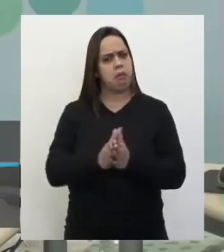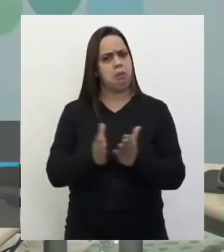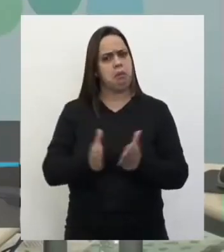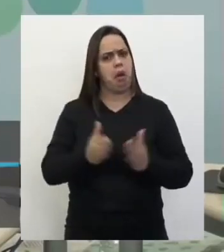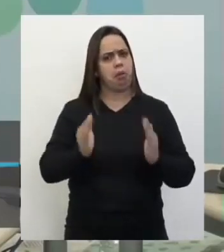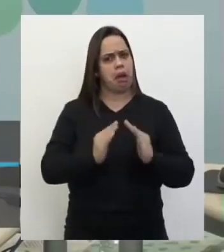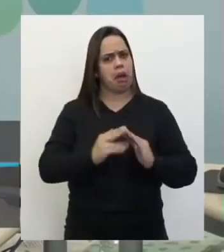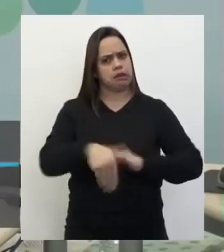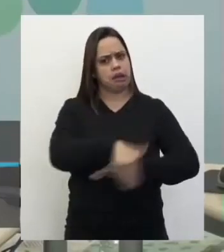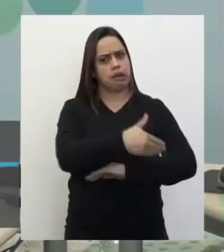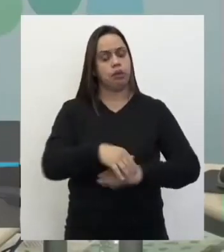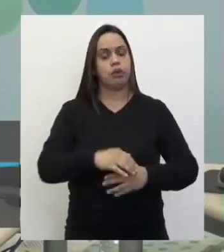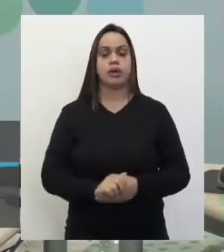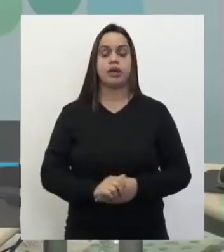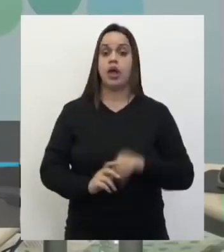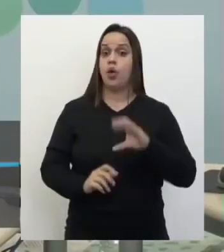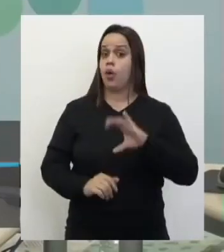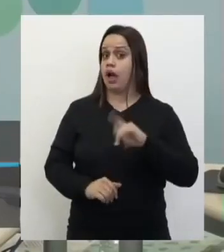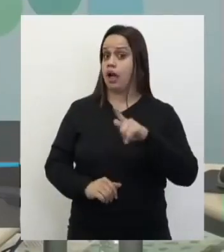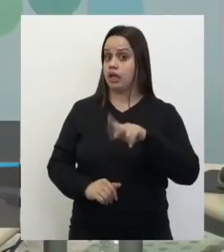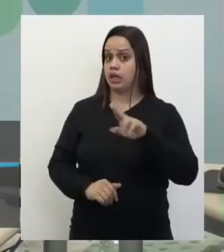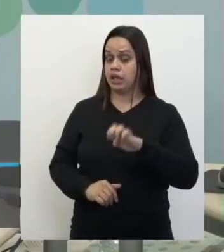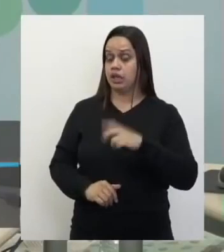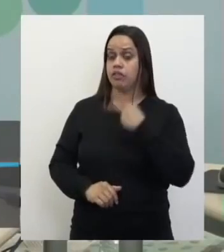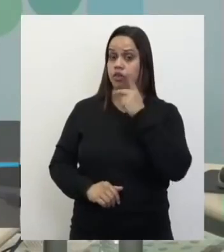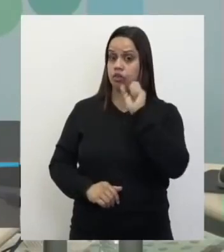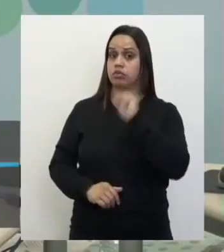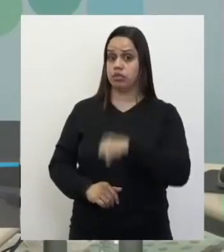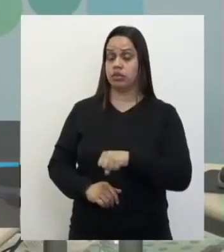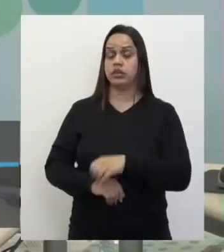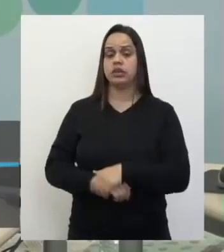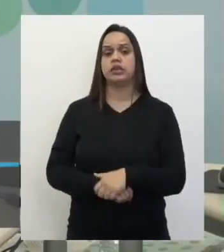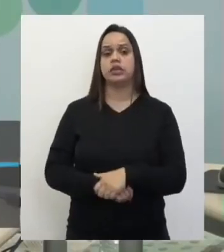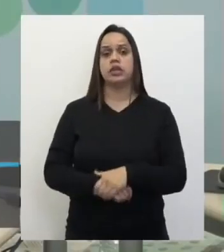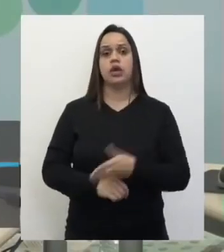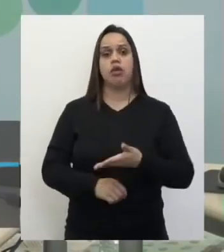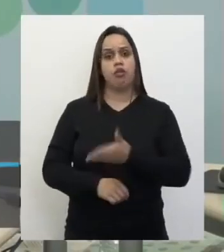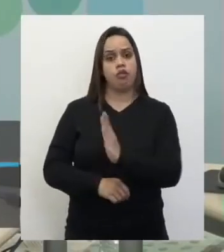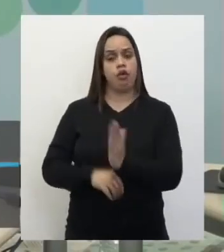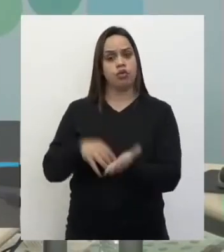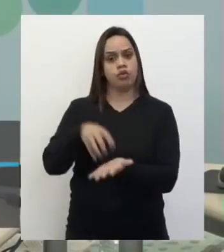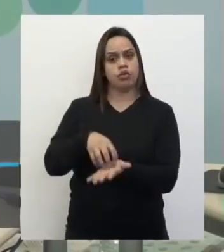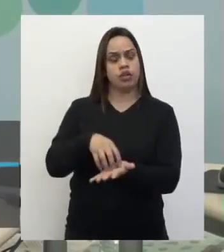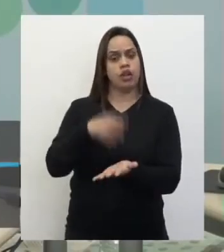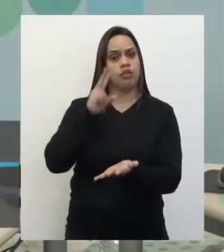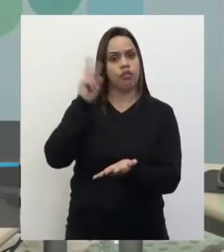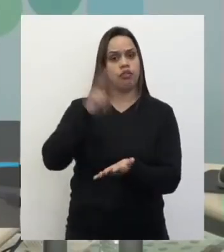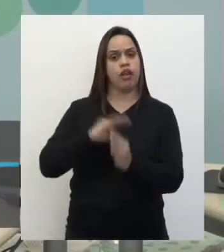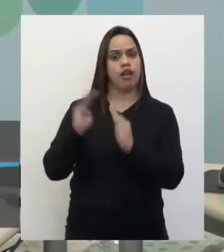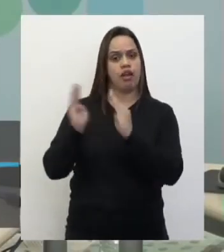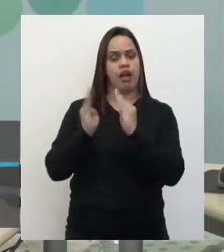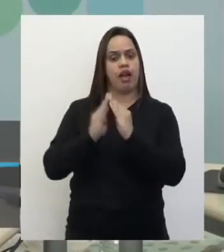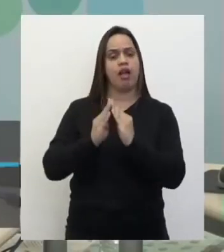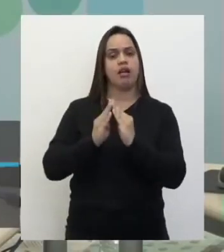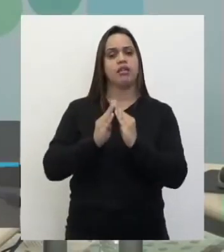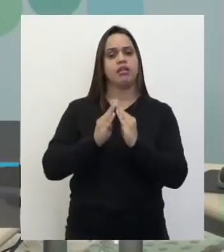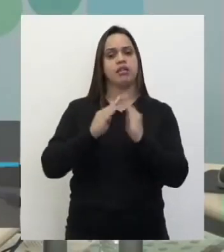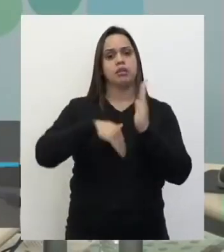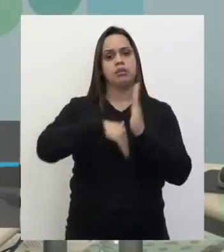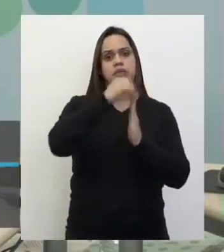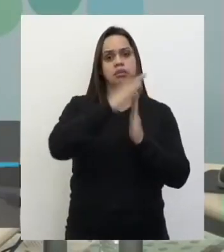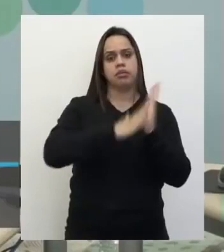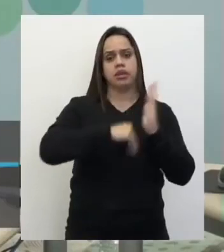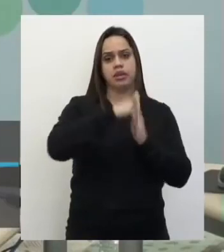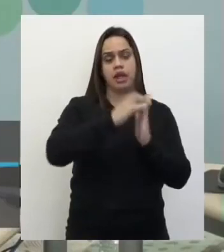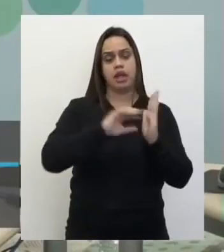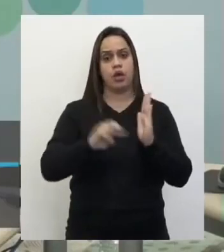Kaique colocou que sim, né? Quando vamos no centro, vemos casas com fachadas pintadas com azulejo. Deve ser